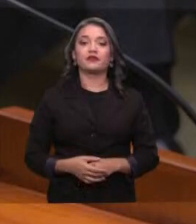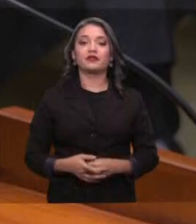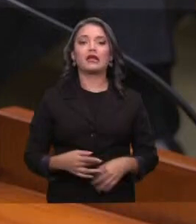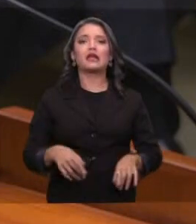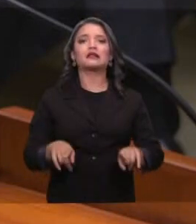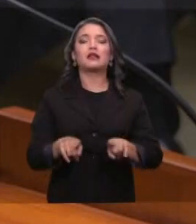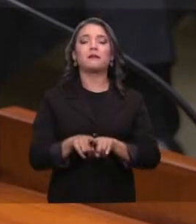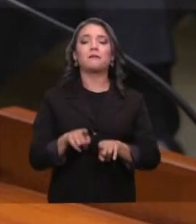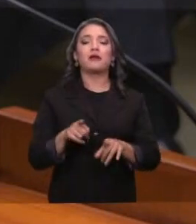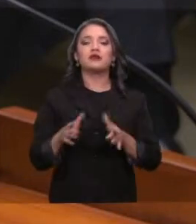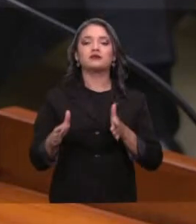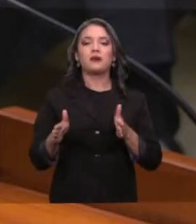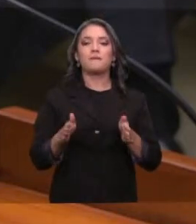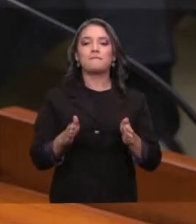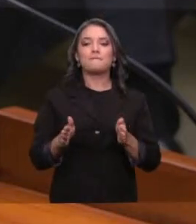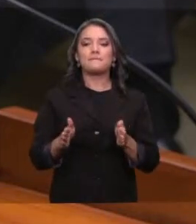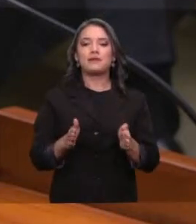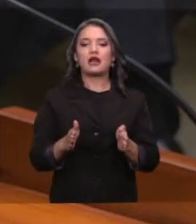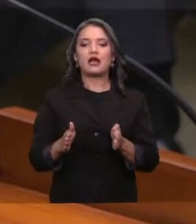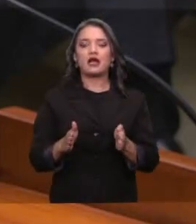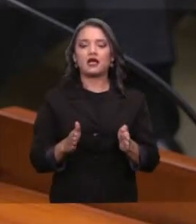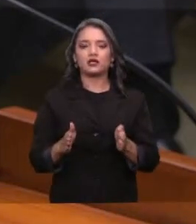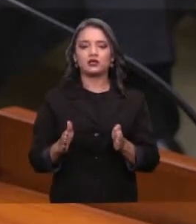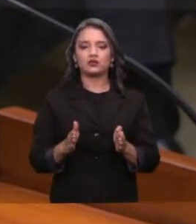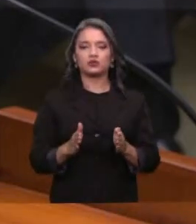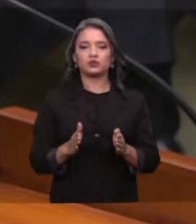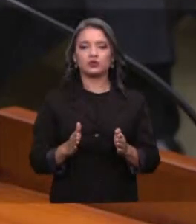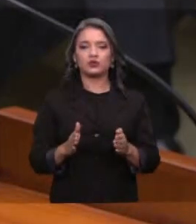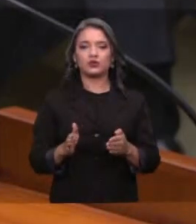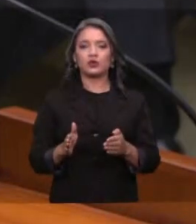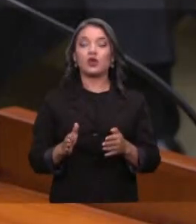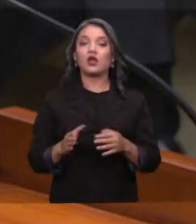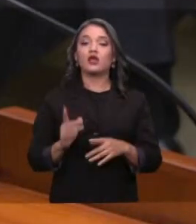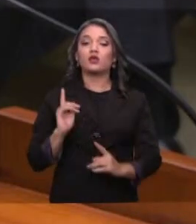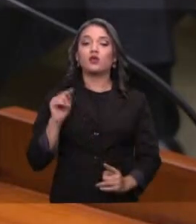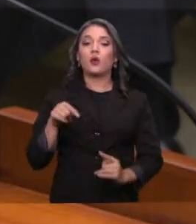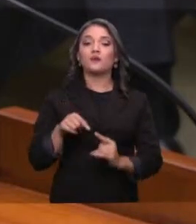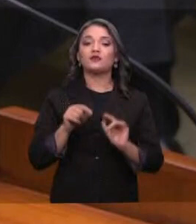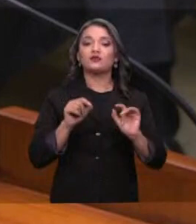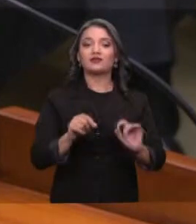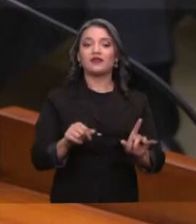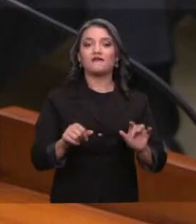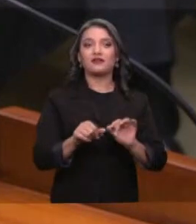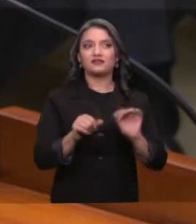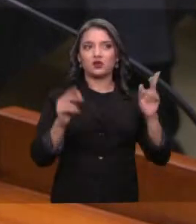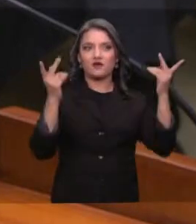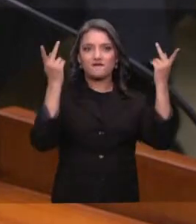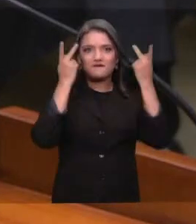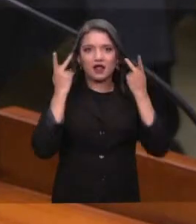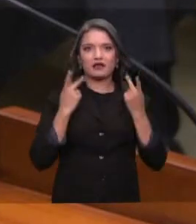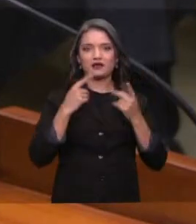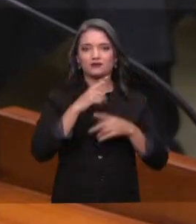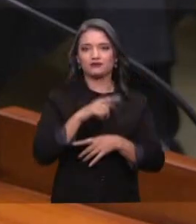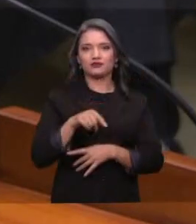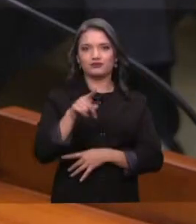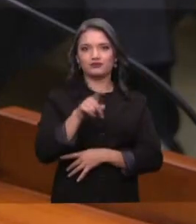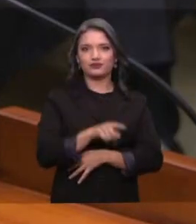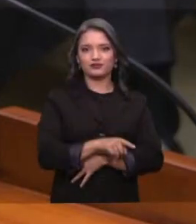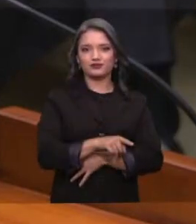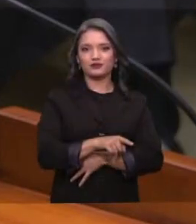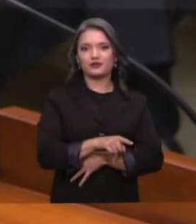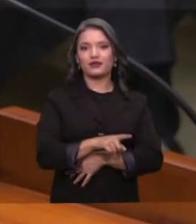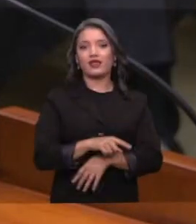condão de revogar flagrante e até mesmo